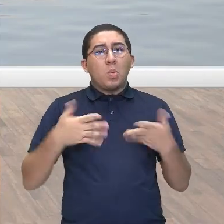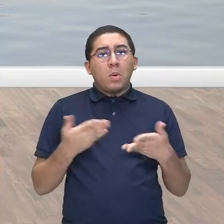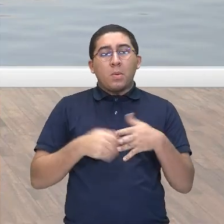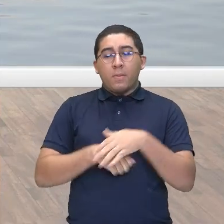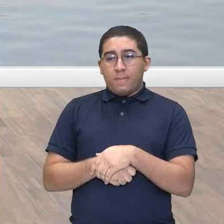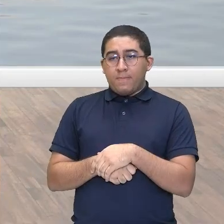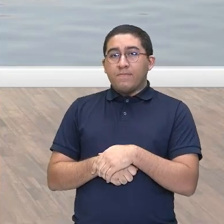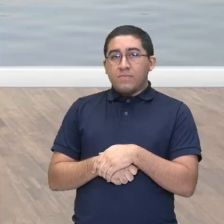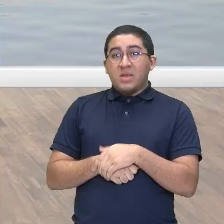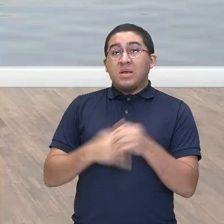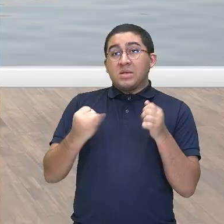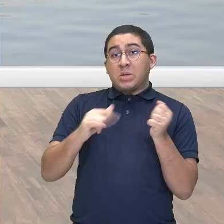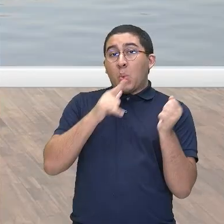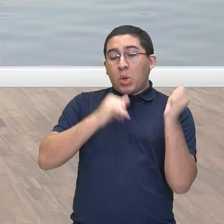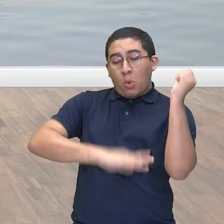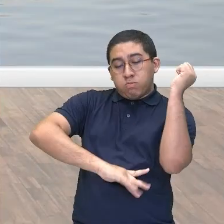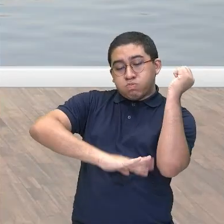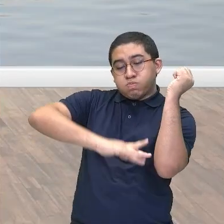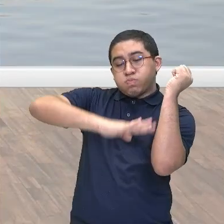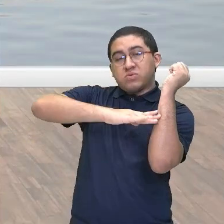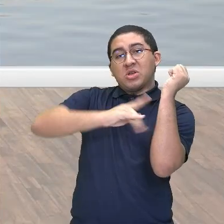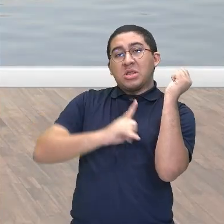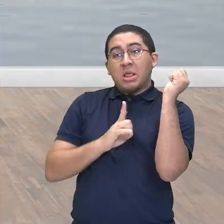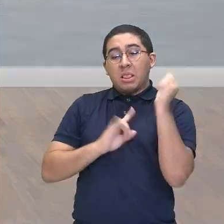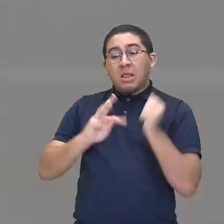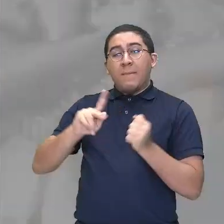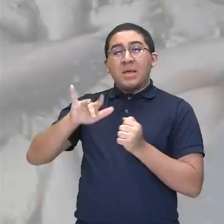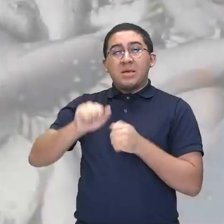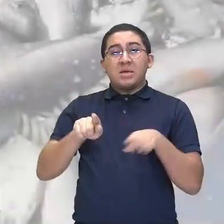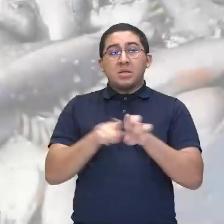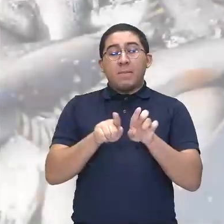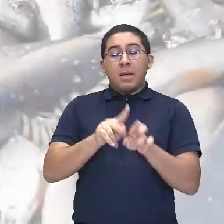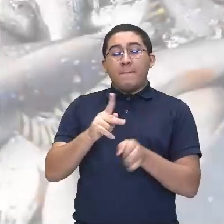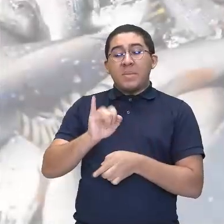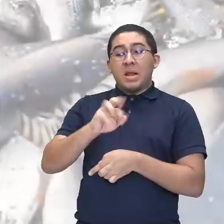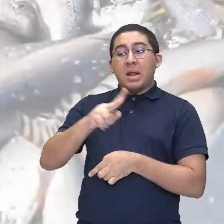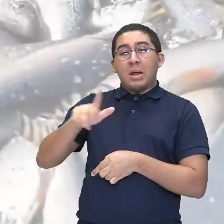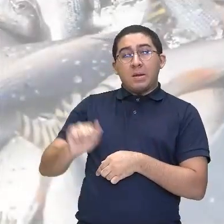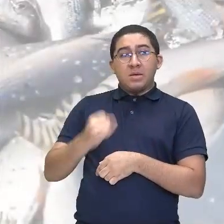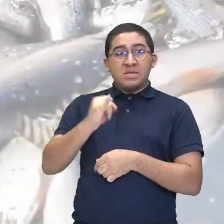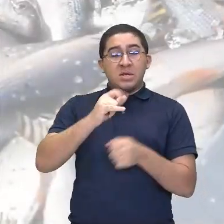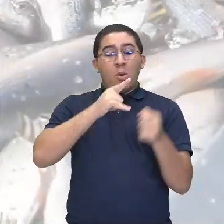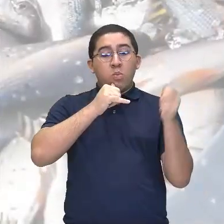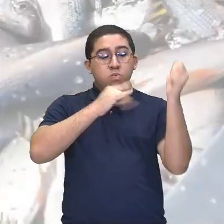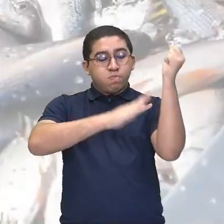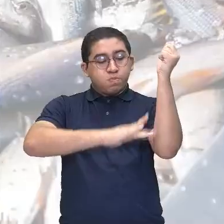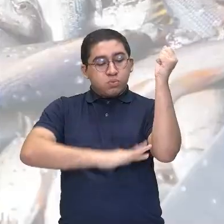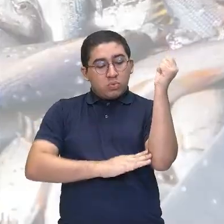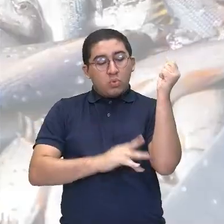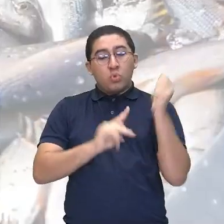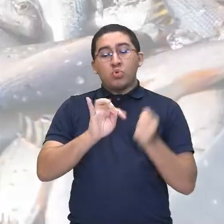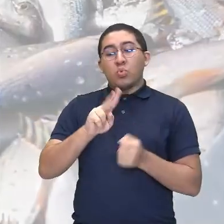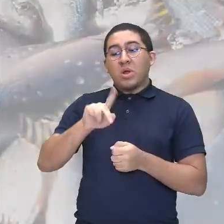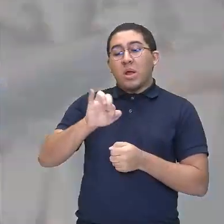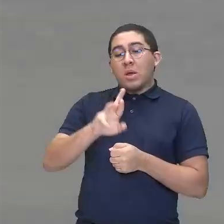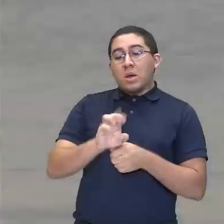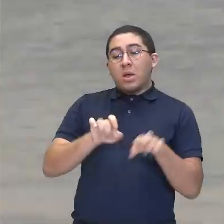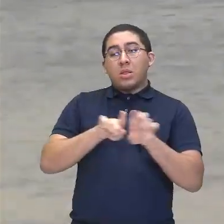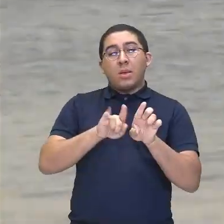Na cheia, tambaqui e pirarara. Na seca, tucunaré e jaraqui.